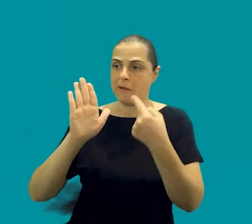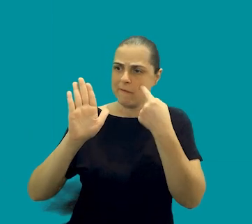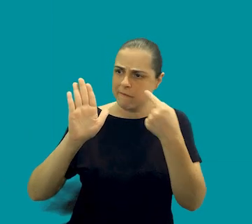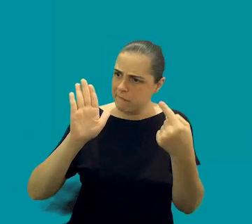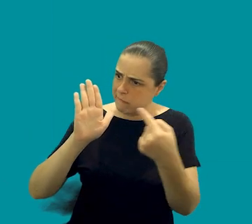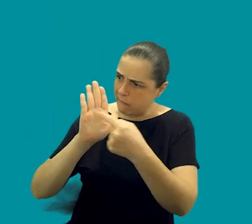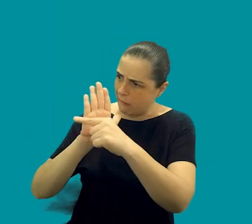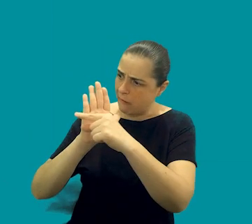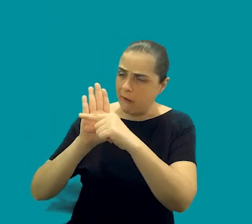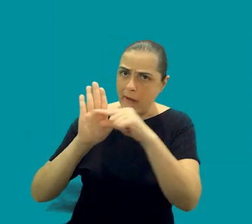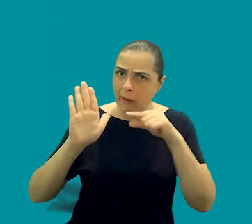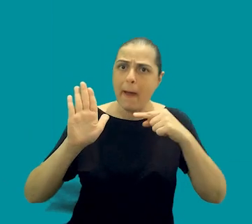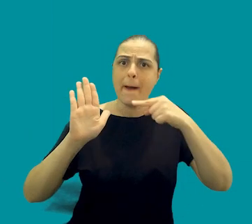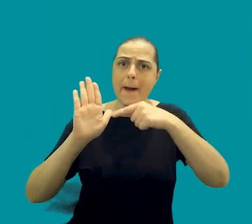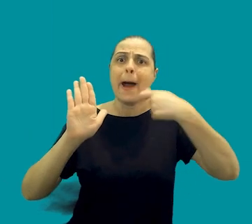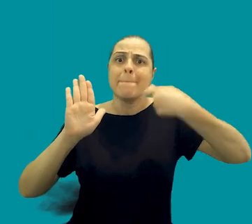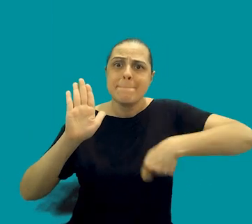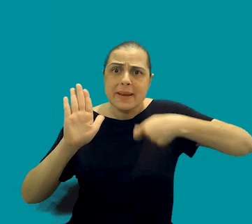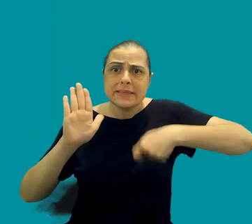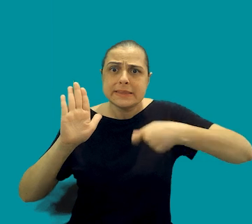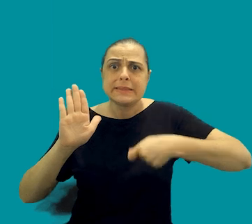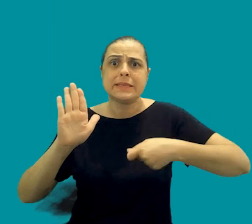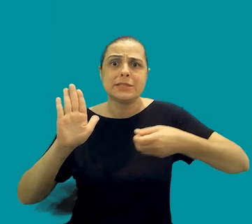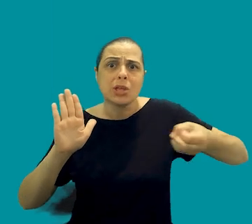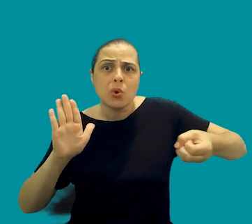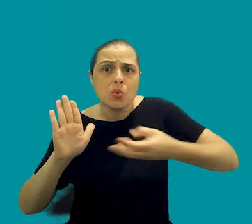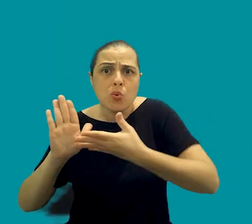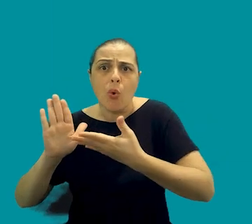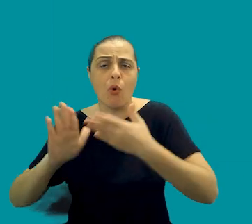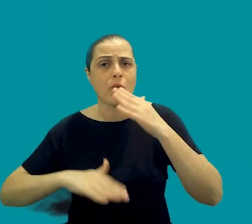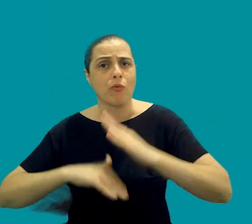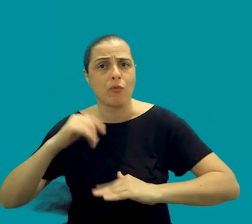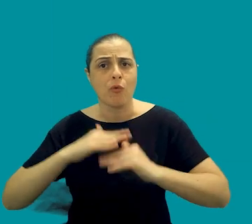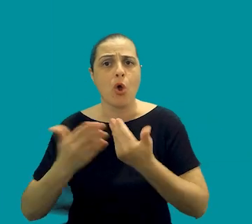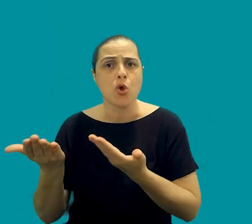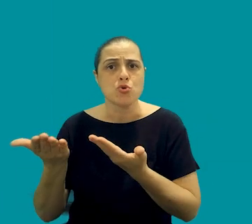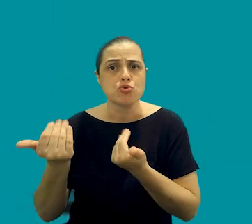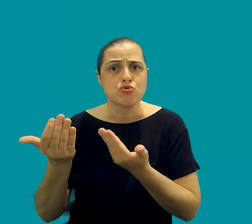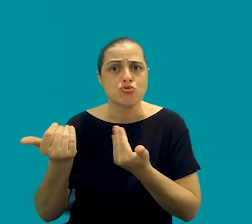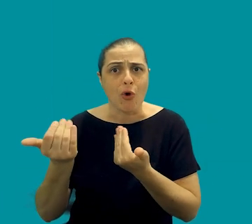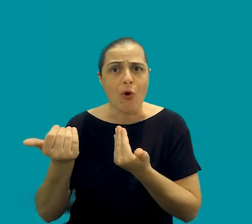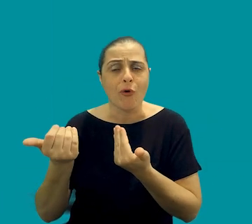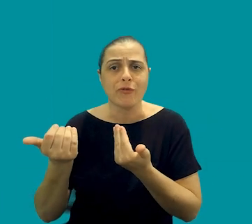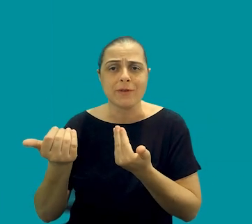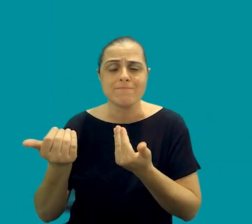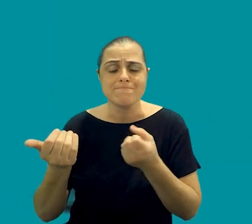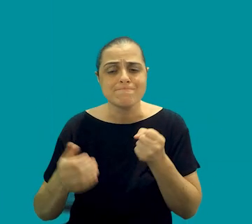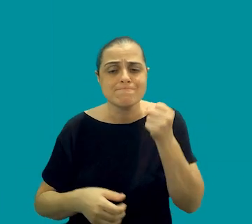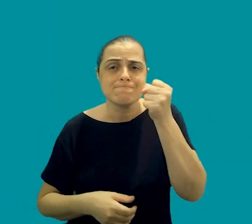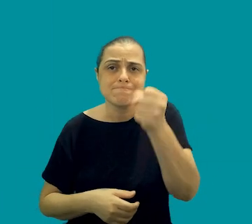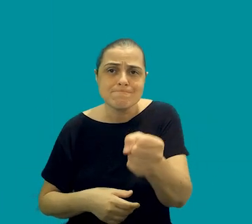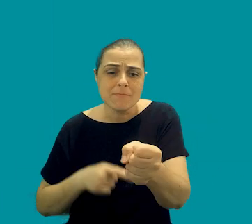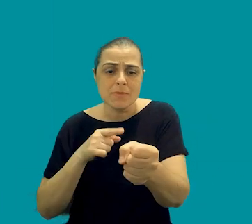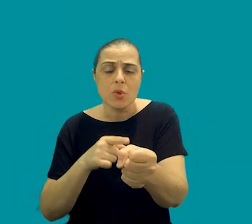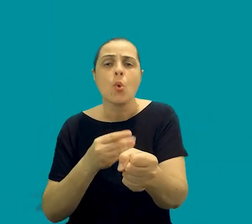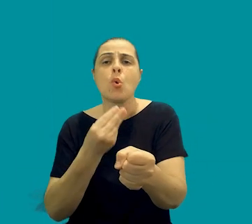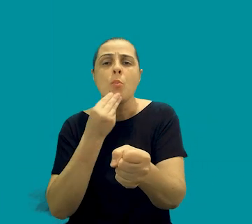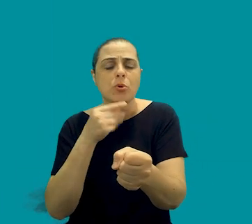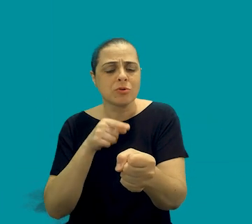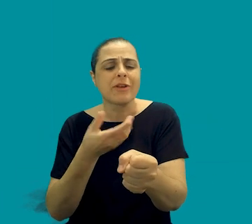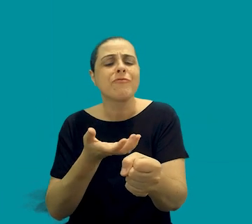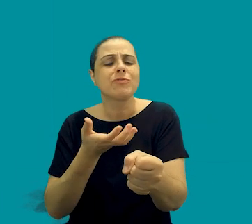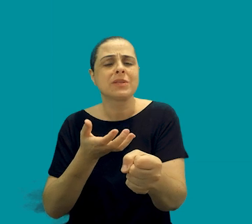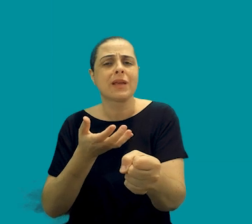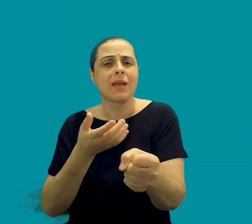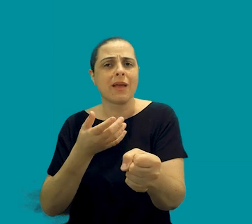esses talentos, de produzir novos talentos, de preparar esses talentos. Então, quando a gente coloca, e aí coloca o jovem para que ele fale